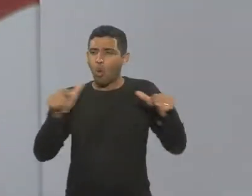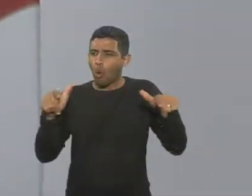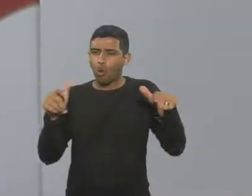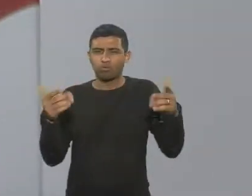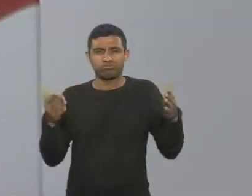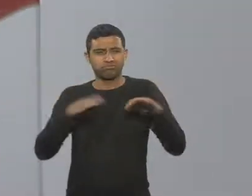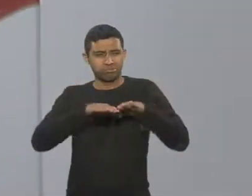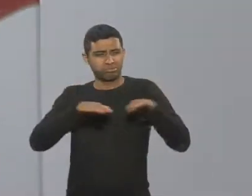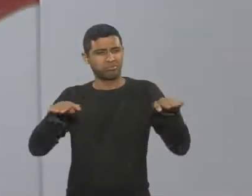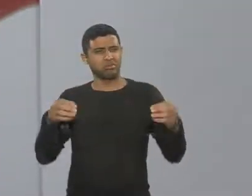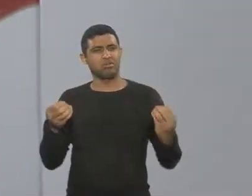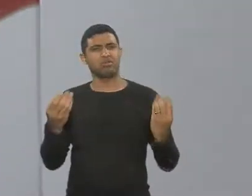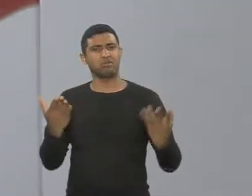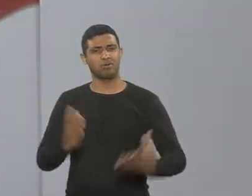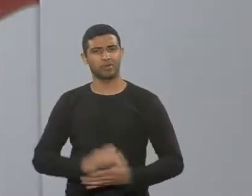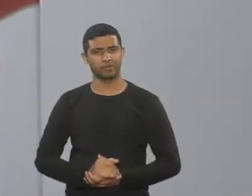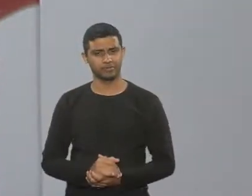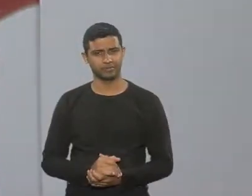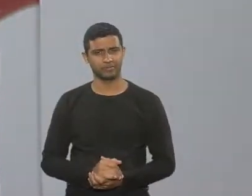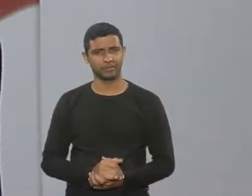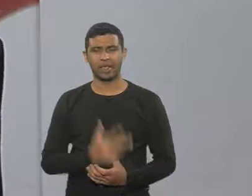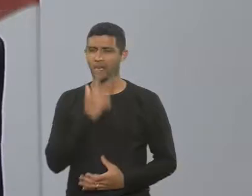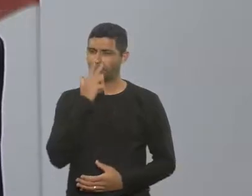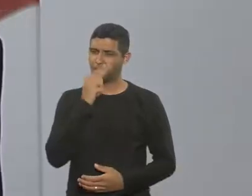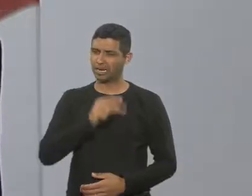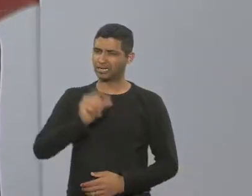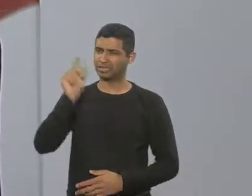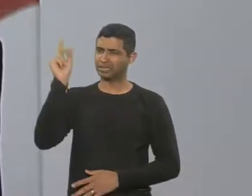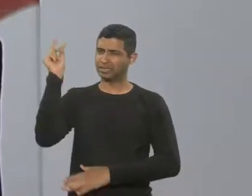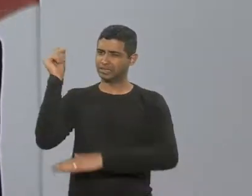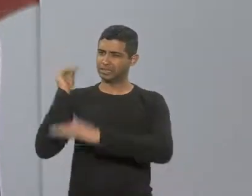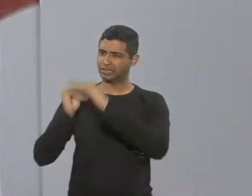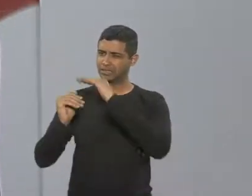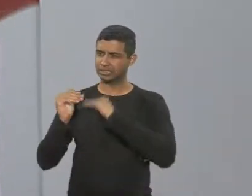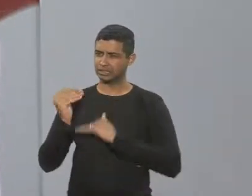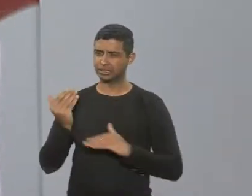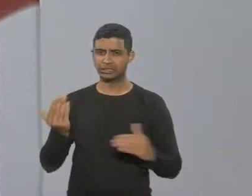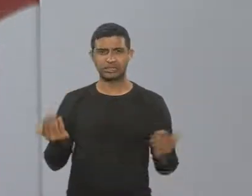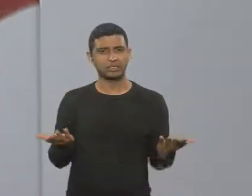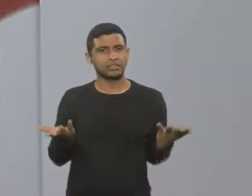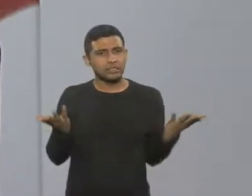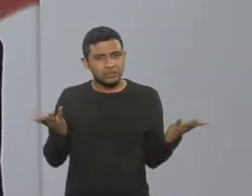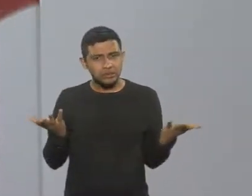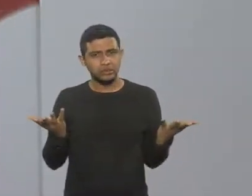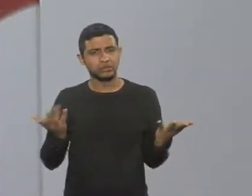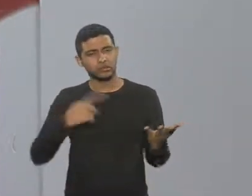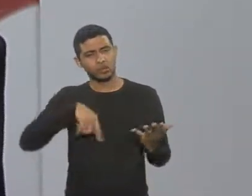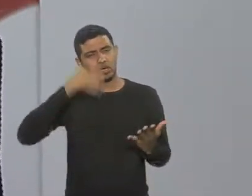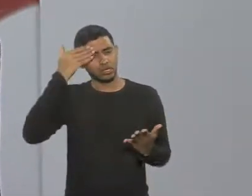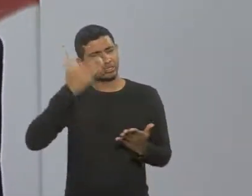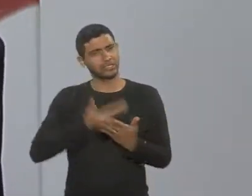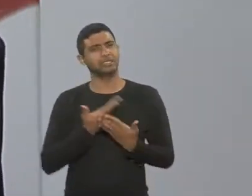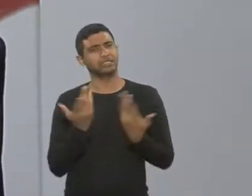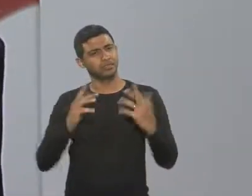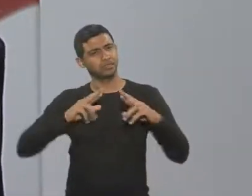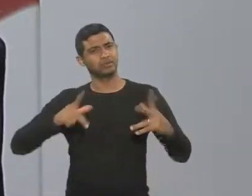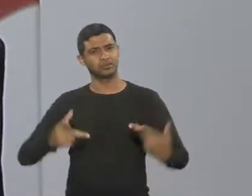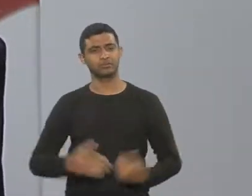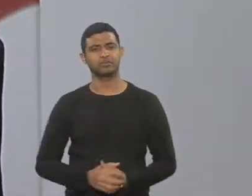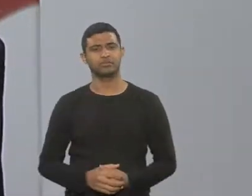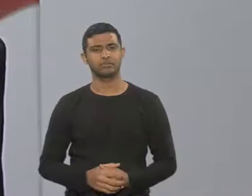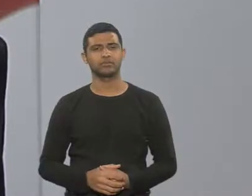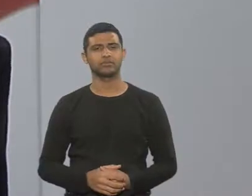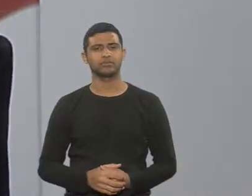é possível, assim, recuamos, né, assim, lá para trás da Idade Média para um outro sistema de crença também, porque esse é um sistema de crença